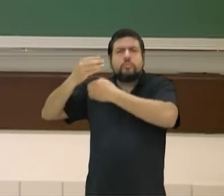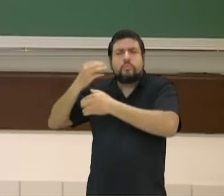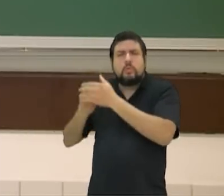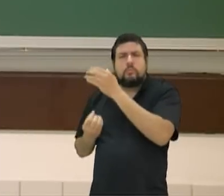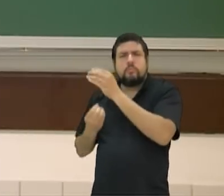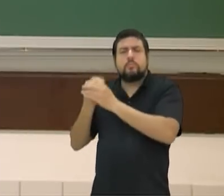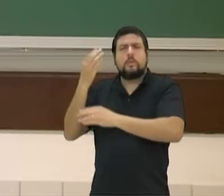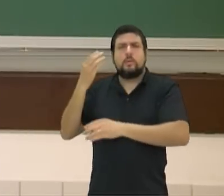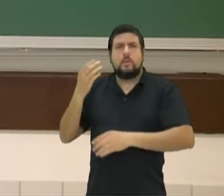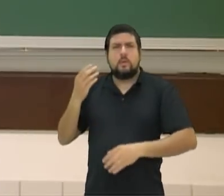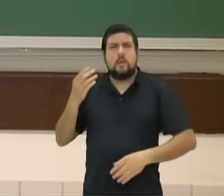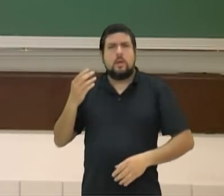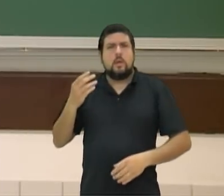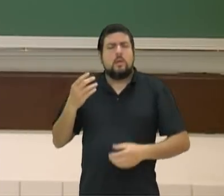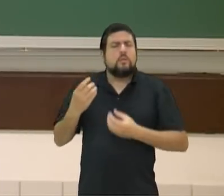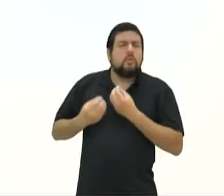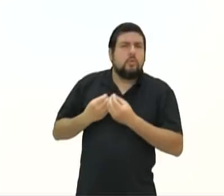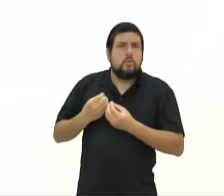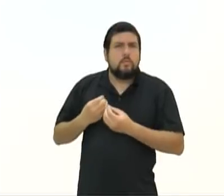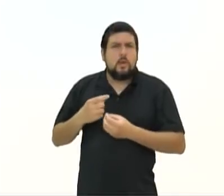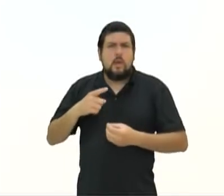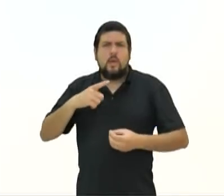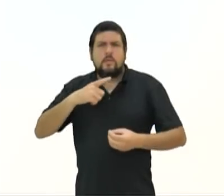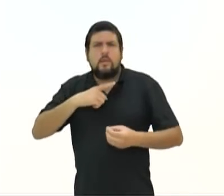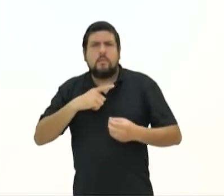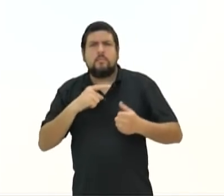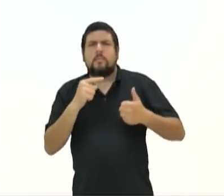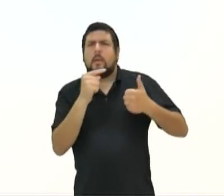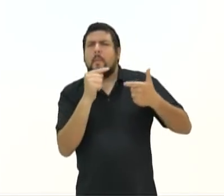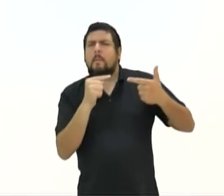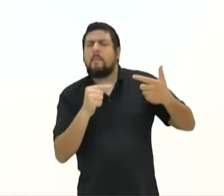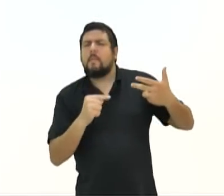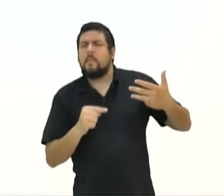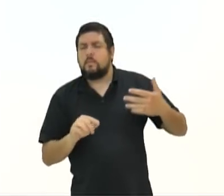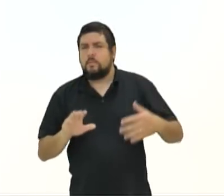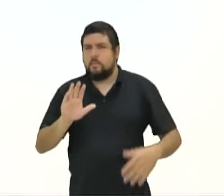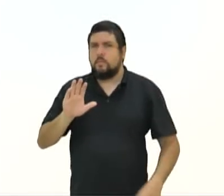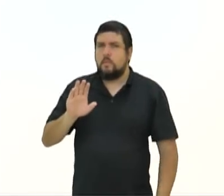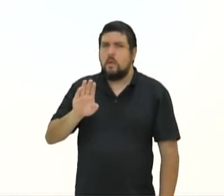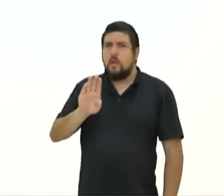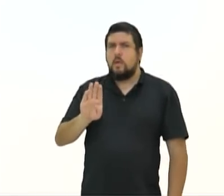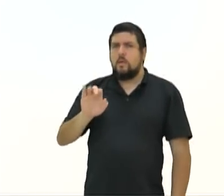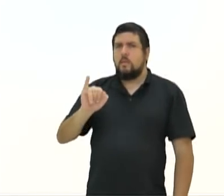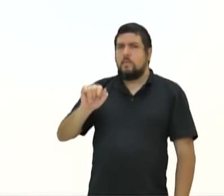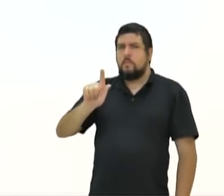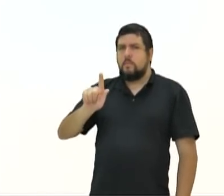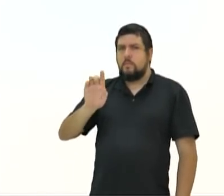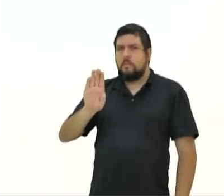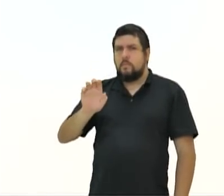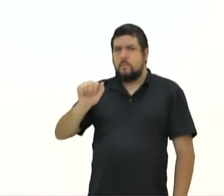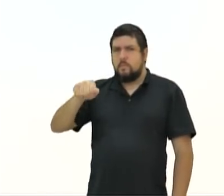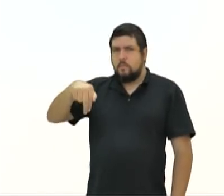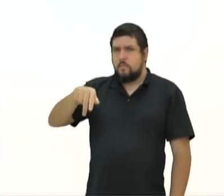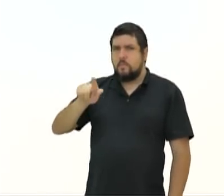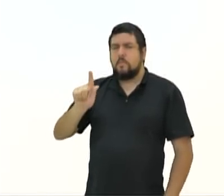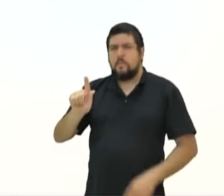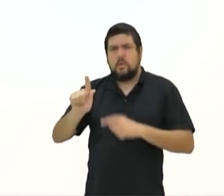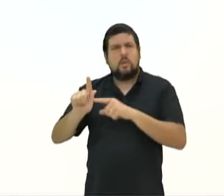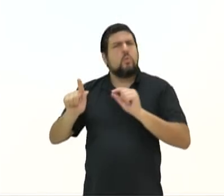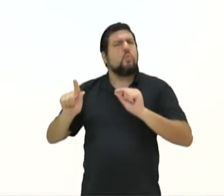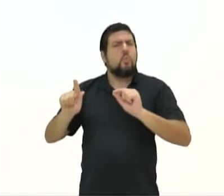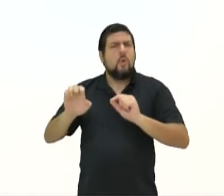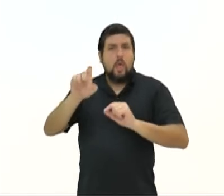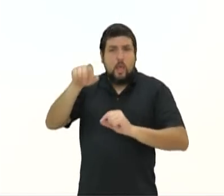é a teoria do Big Bang, que você aprendeu lá no 6º ano. Essa teoria do Big Bang diz que o universo